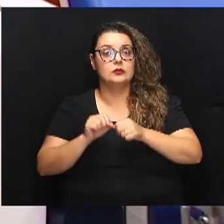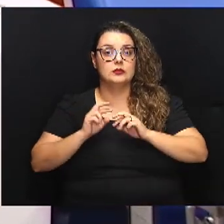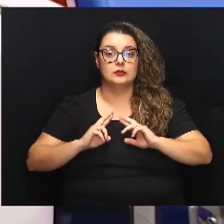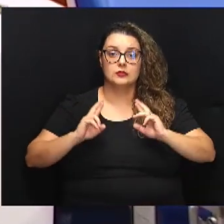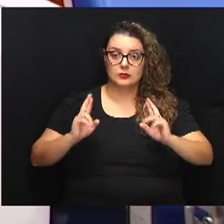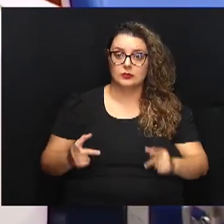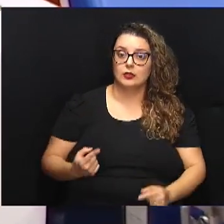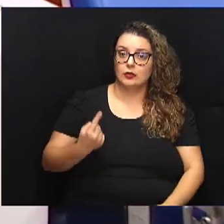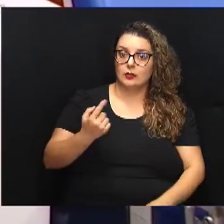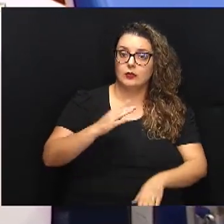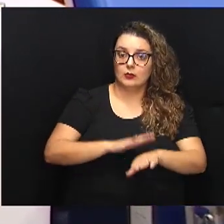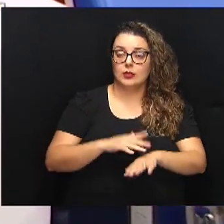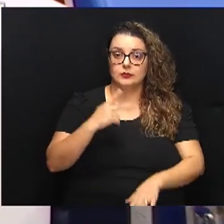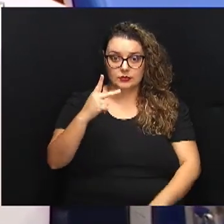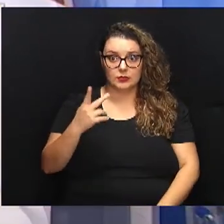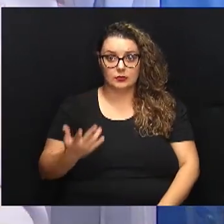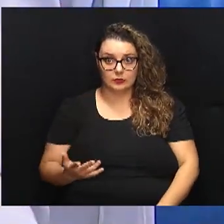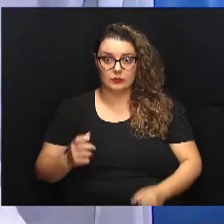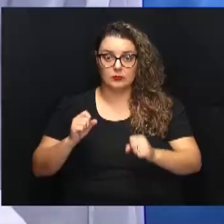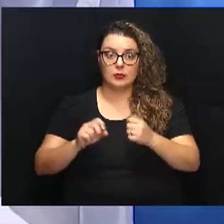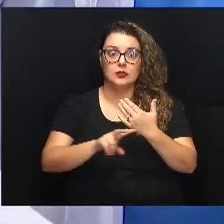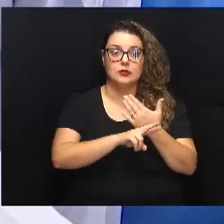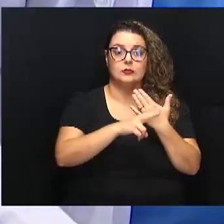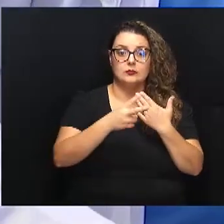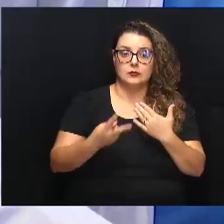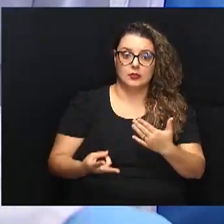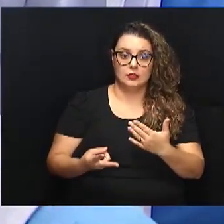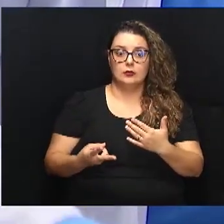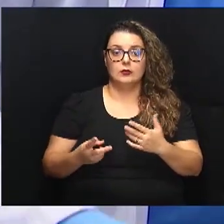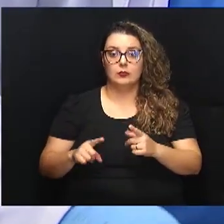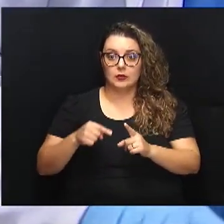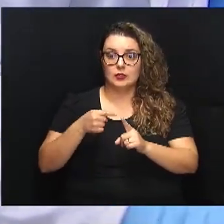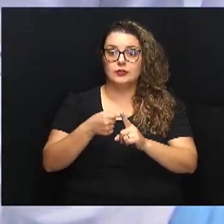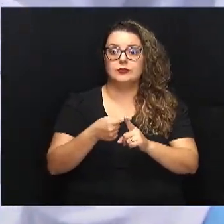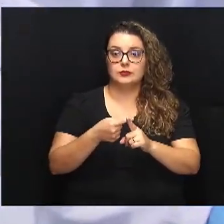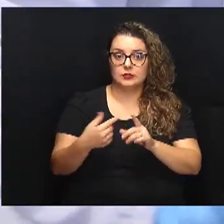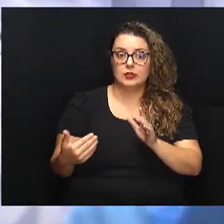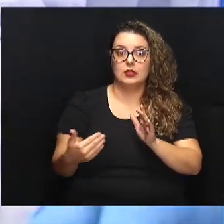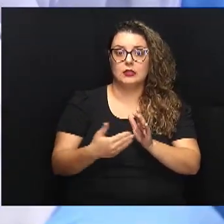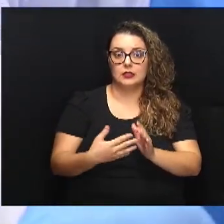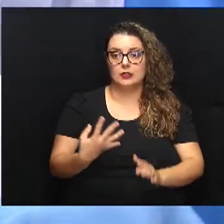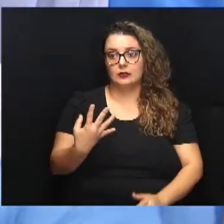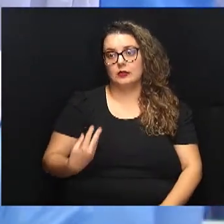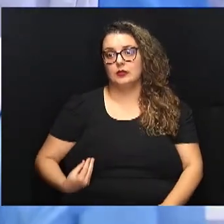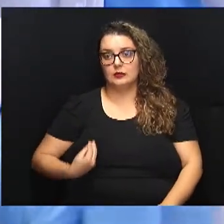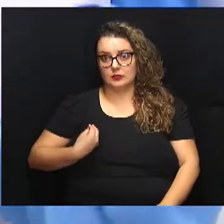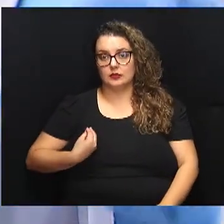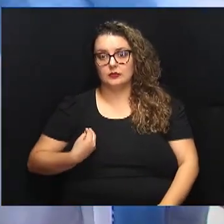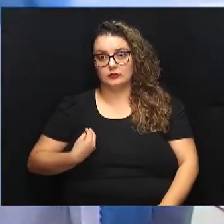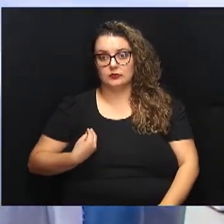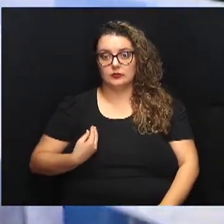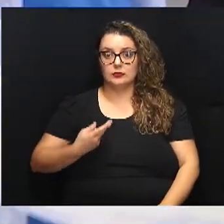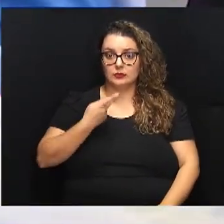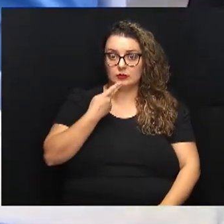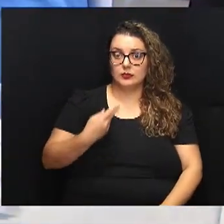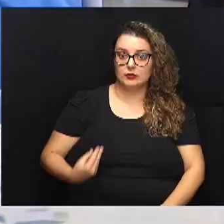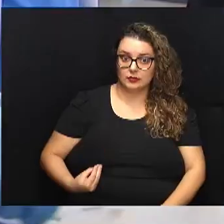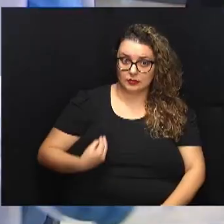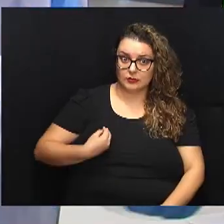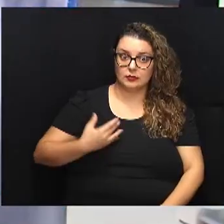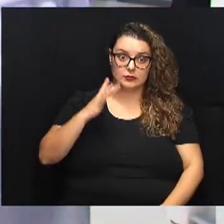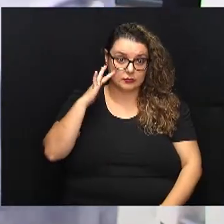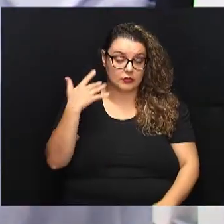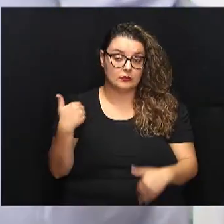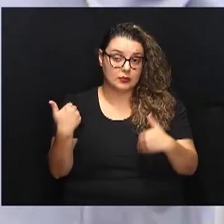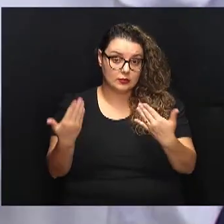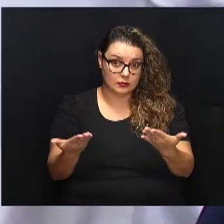Um ato seu pode impactar positivamente até 4 vidas. E quando eu falo 4 vidas de você não sabe quais.